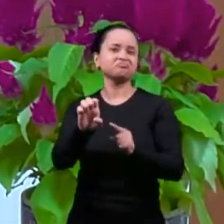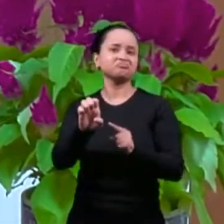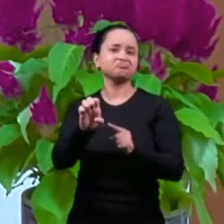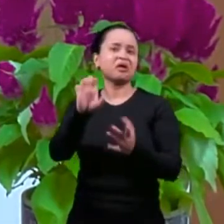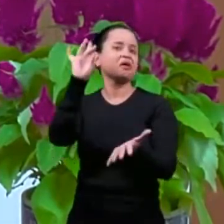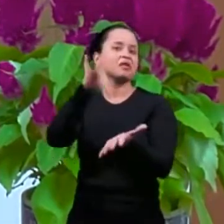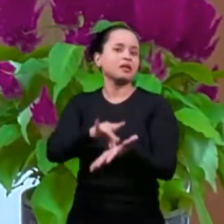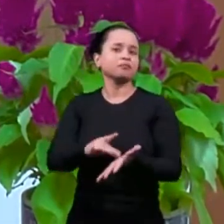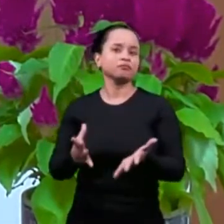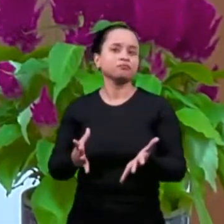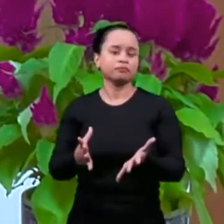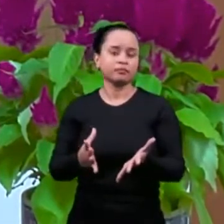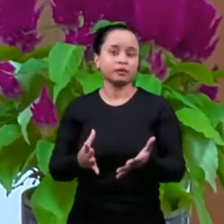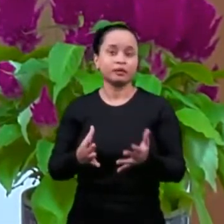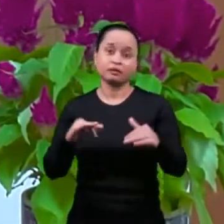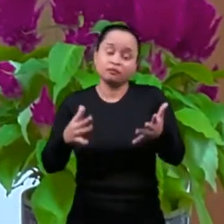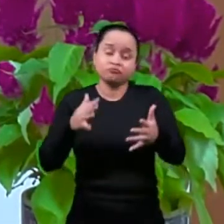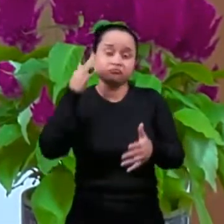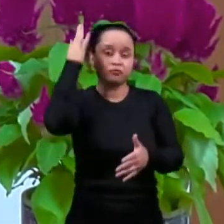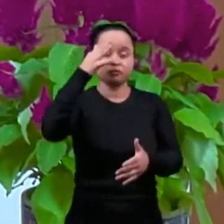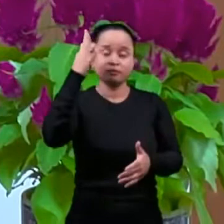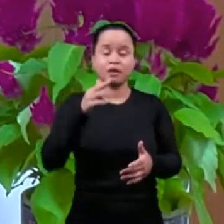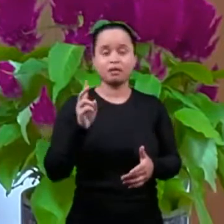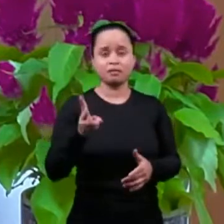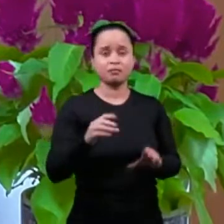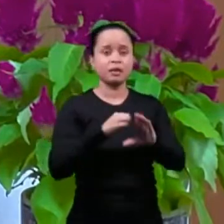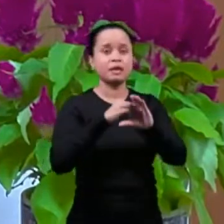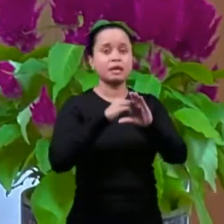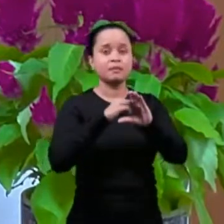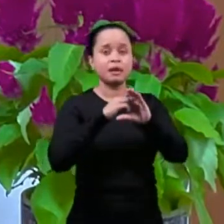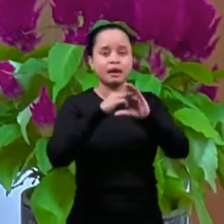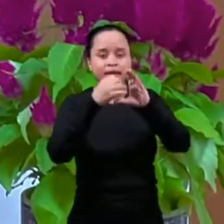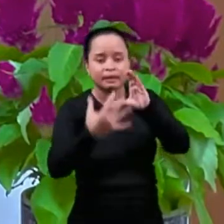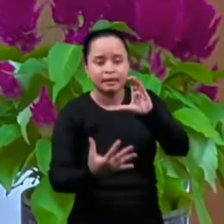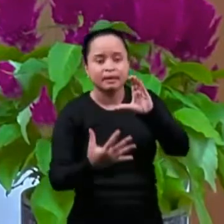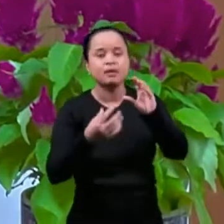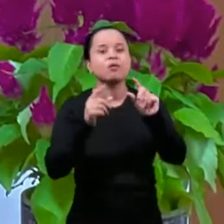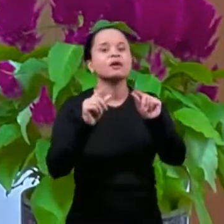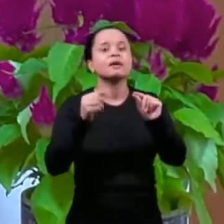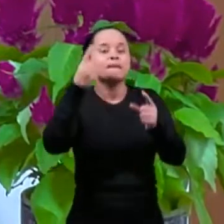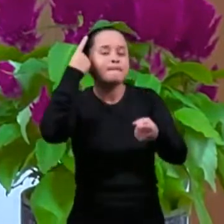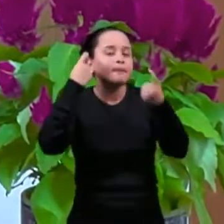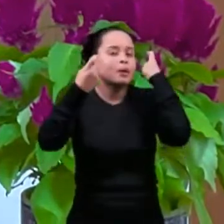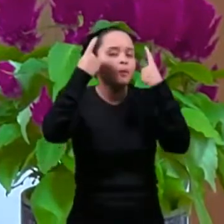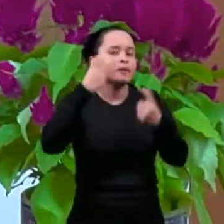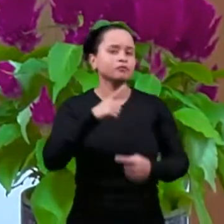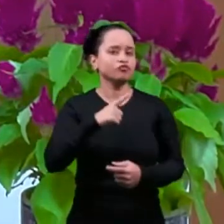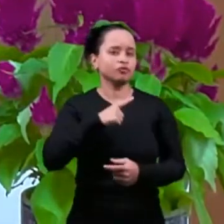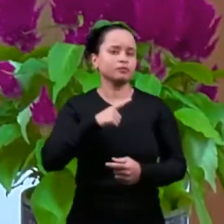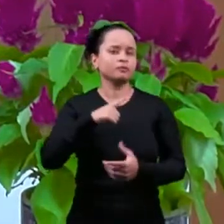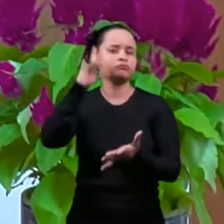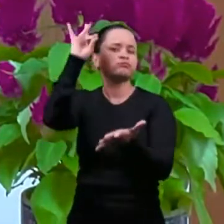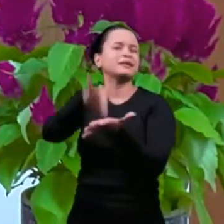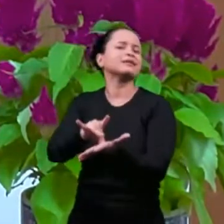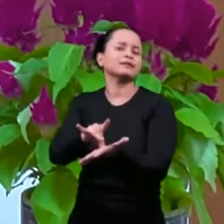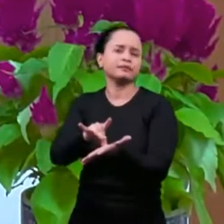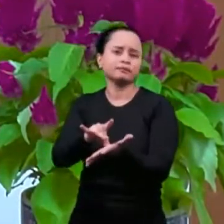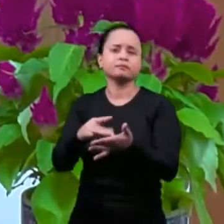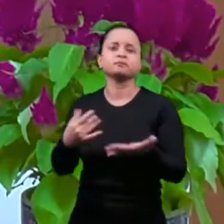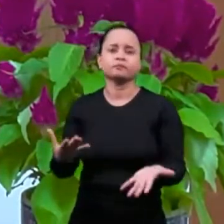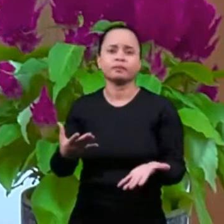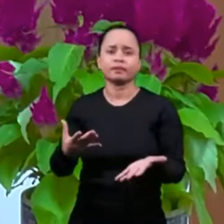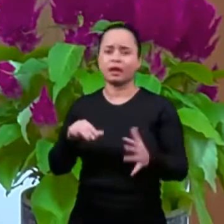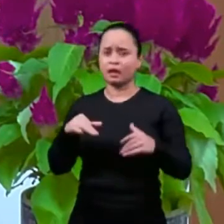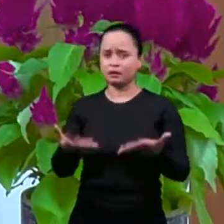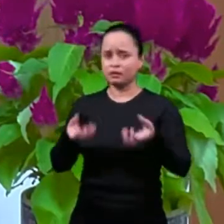essa situação, com esse aspecto. Ela sempre foi atrás desta verdade, e quando se fala a respeito